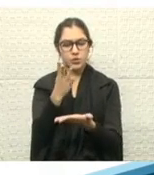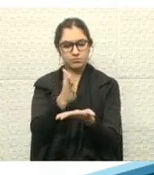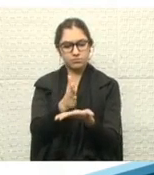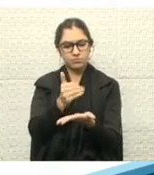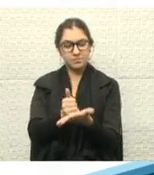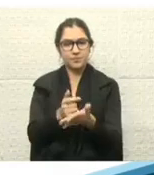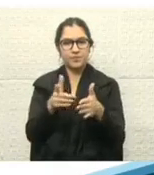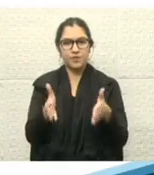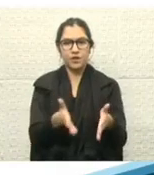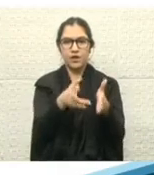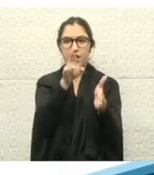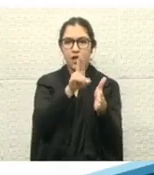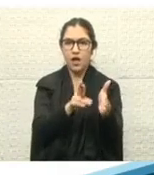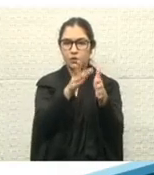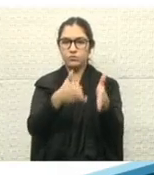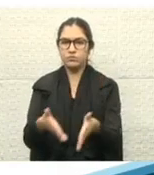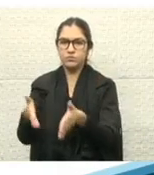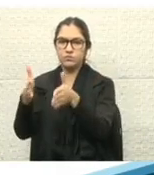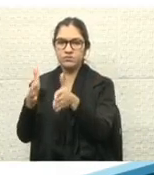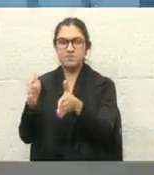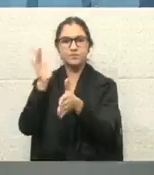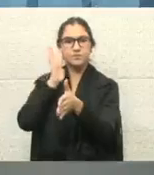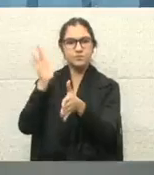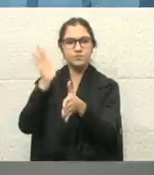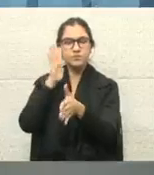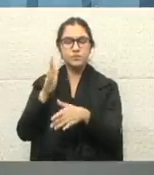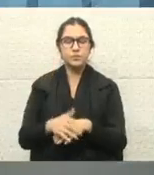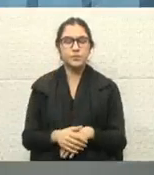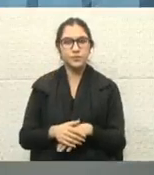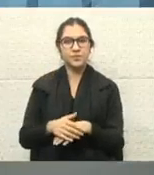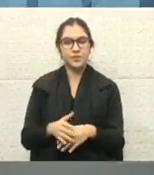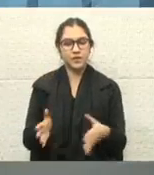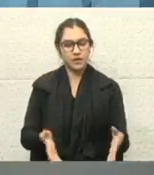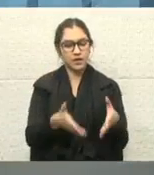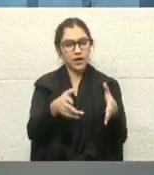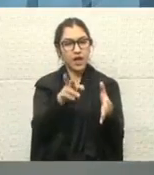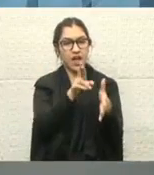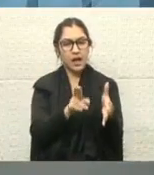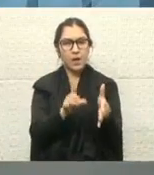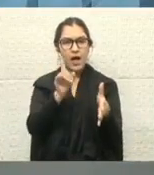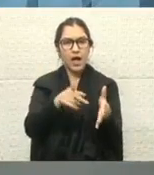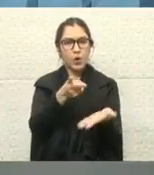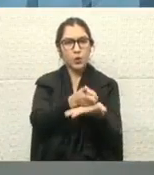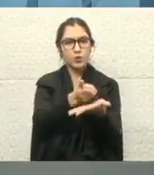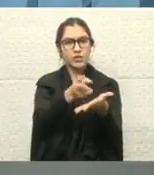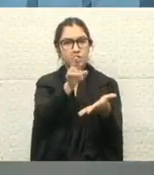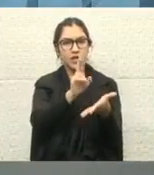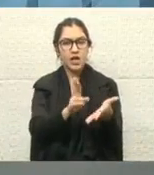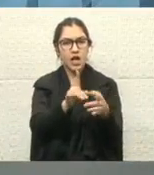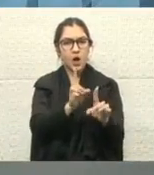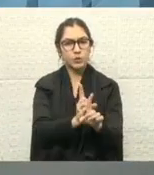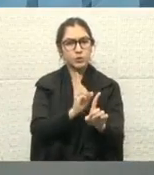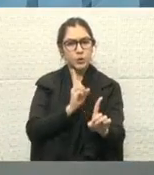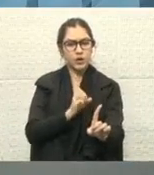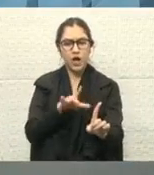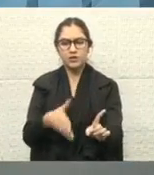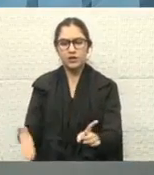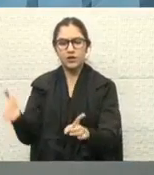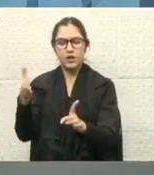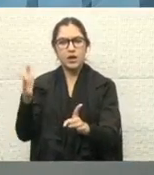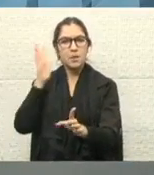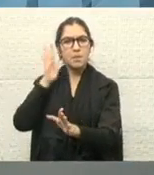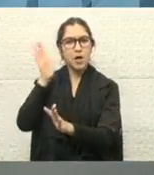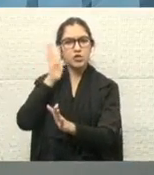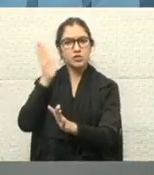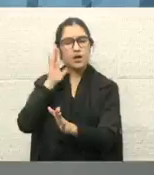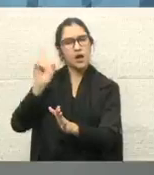em uma parte real e em uma parte imaginária. A parte real é uma constante real isolada e a parte